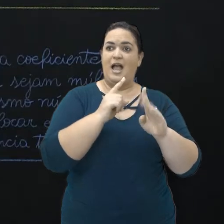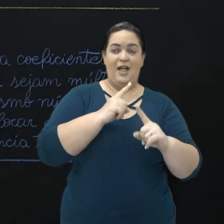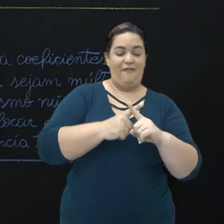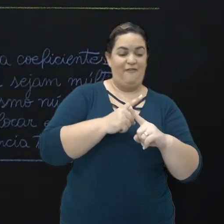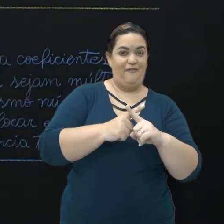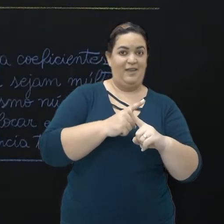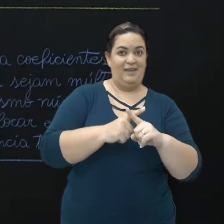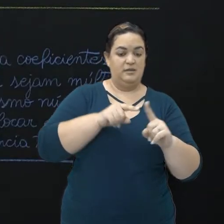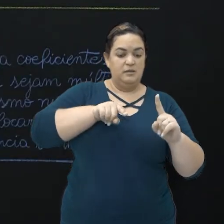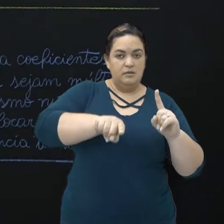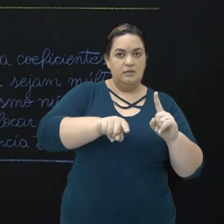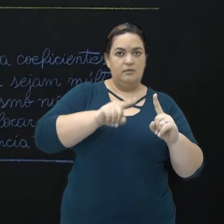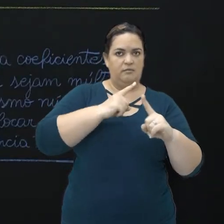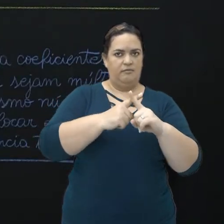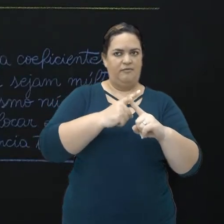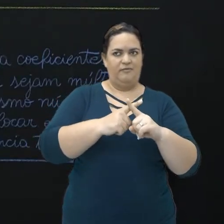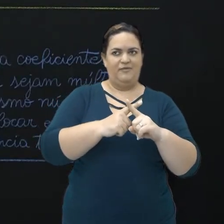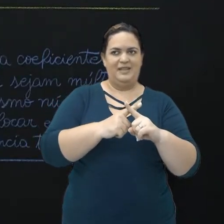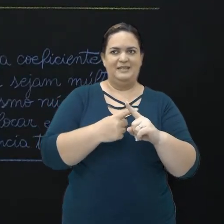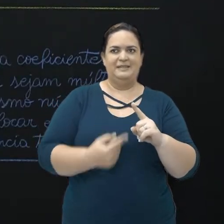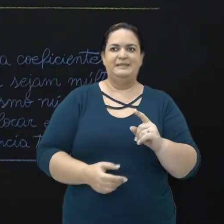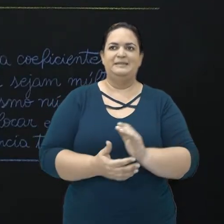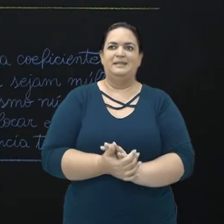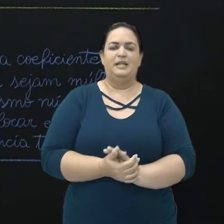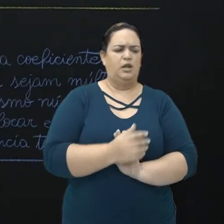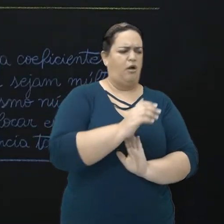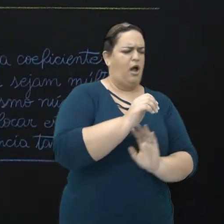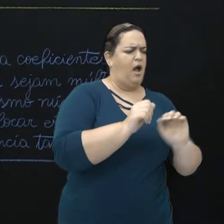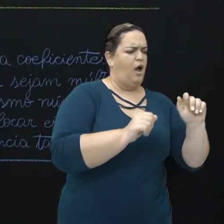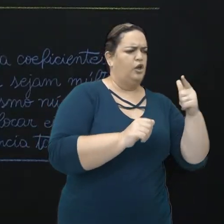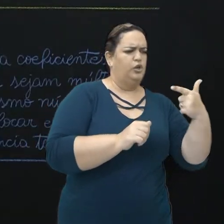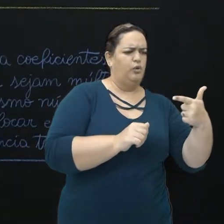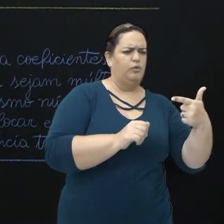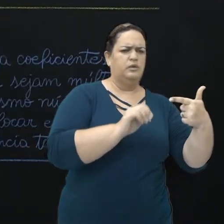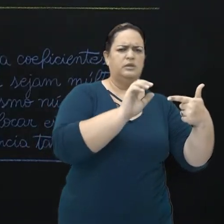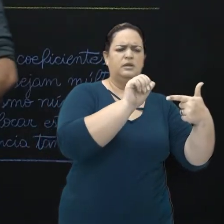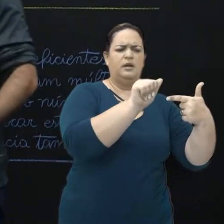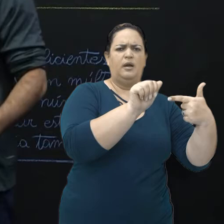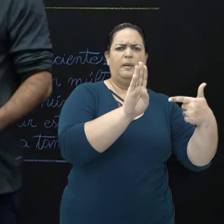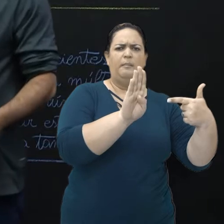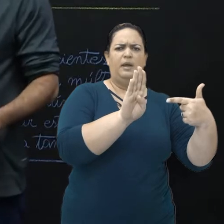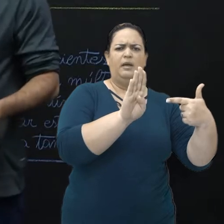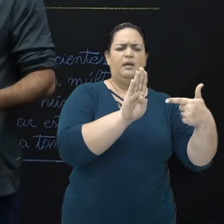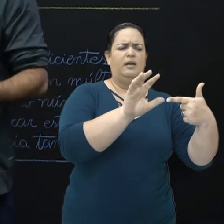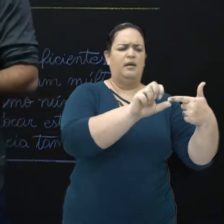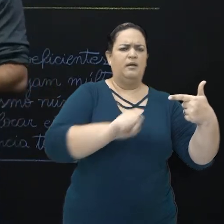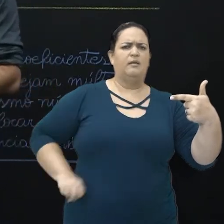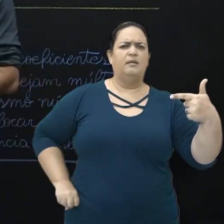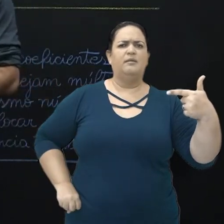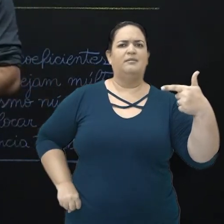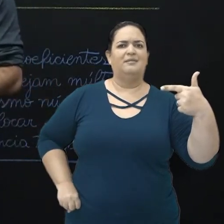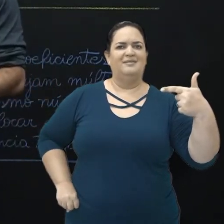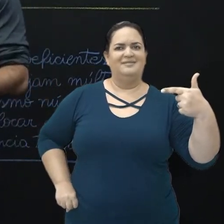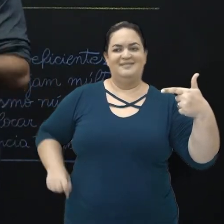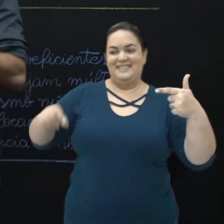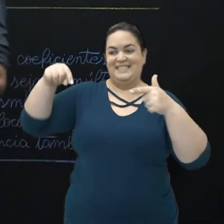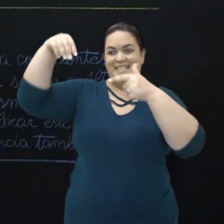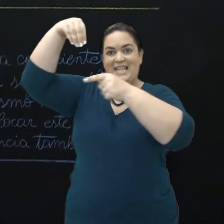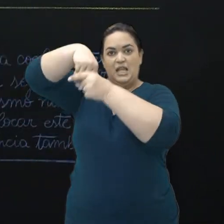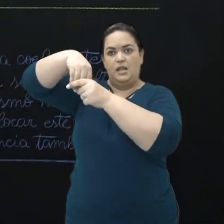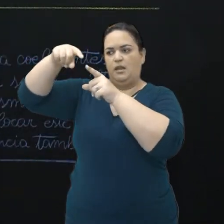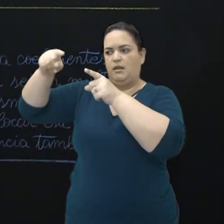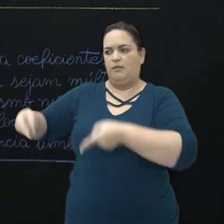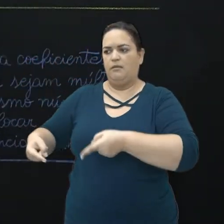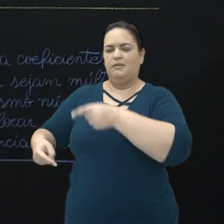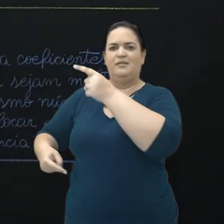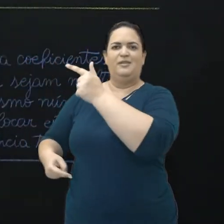seguida, de 2AB, se eu tiro o AB, só sobra o 2. Por isso que o 2 vem aqui para os parênteses.